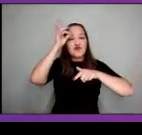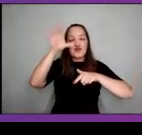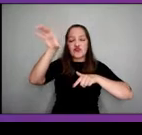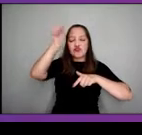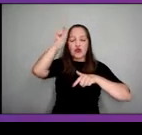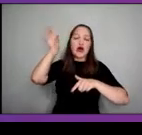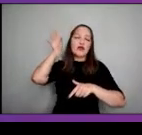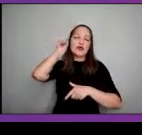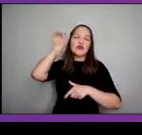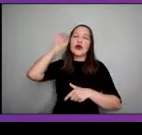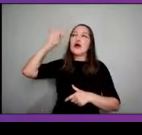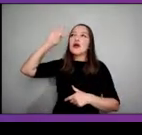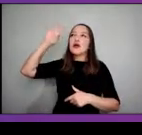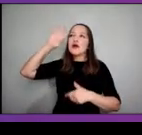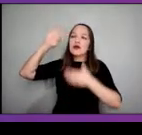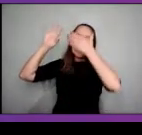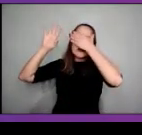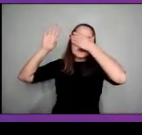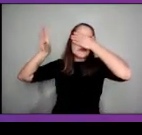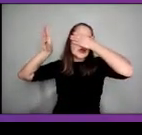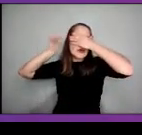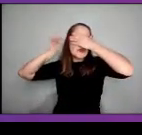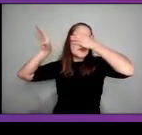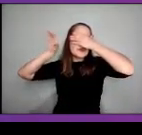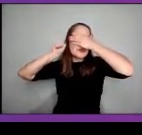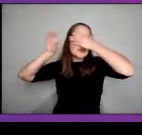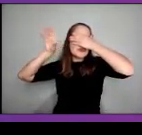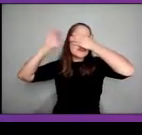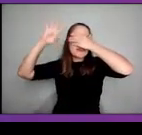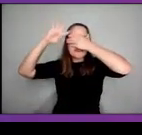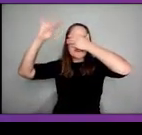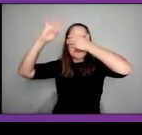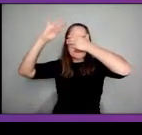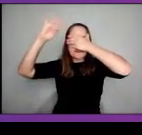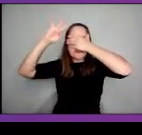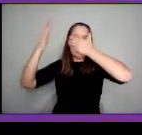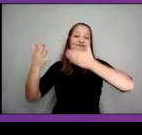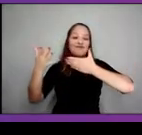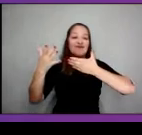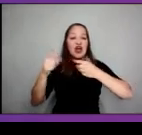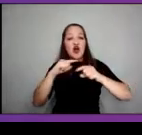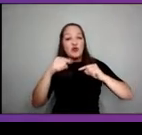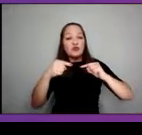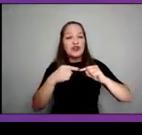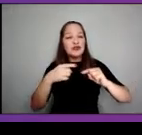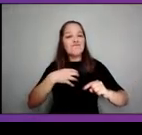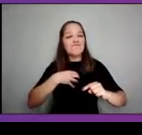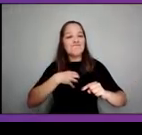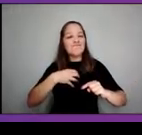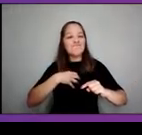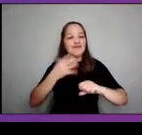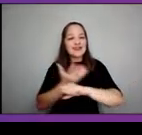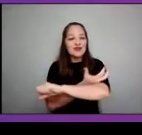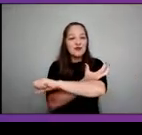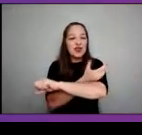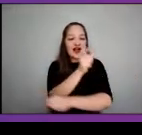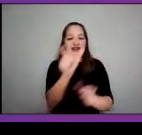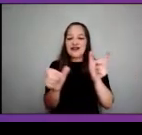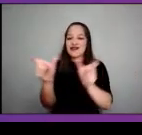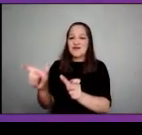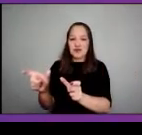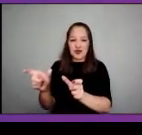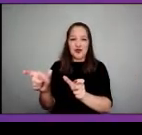local isso no sentido também de sensibilizar as pessoas para a gente sair fotografando capital esse espaço para além